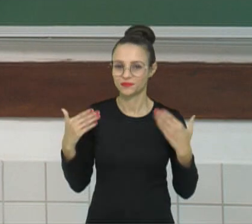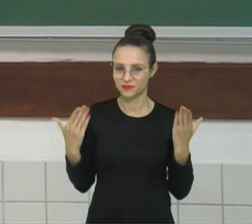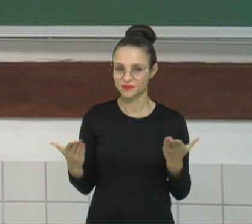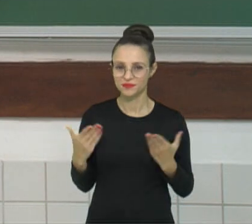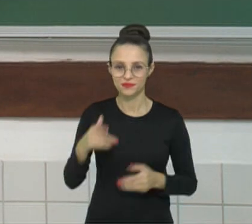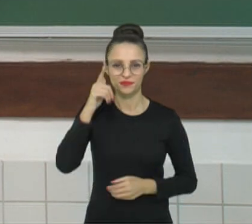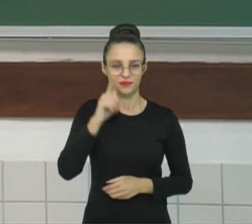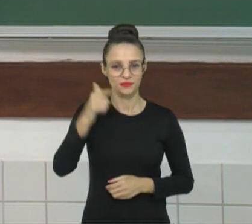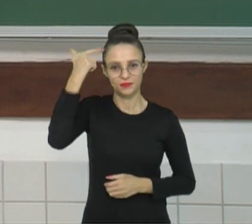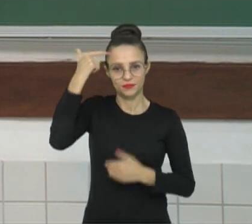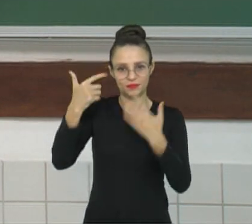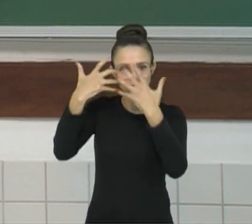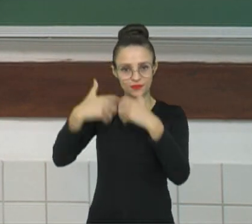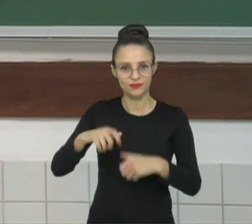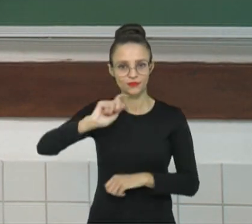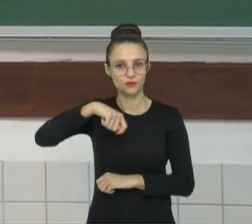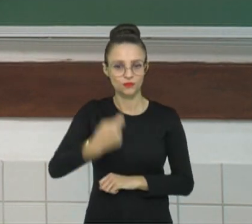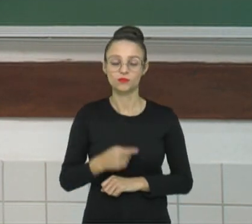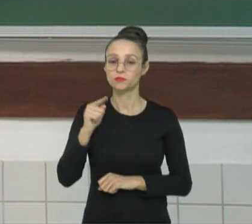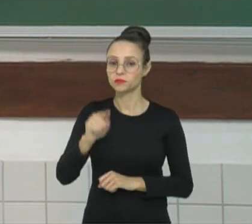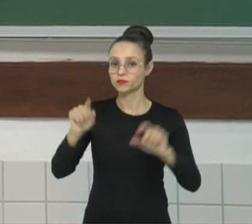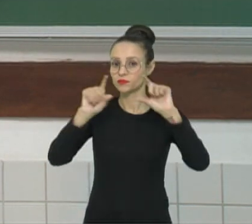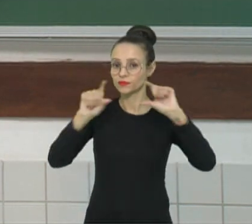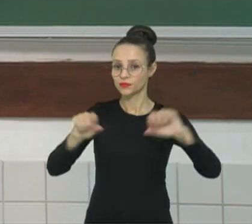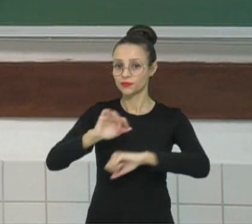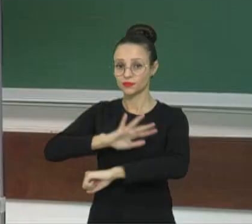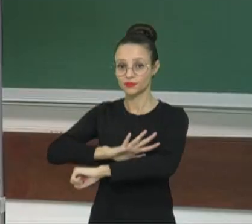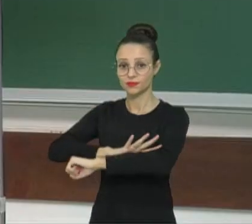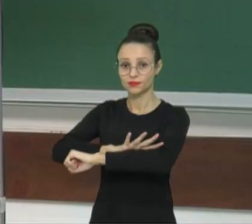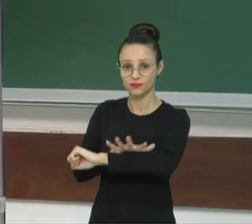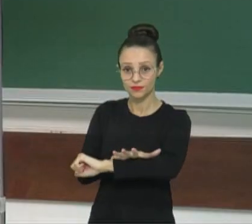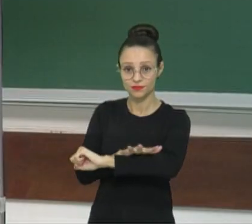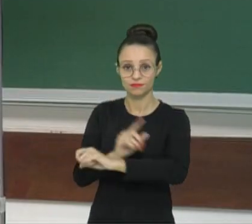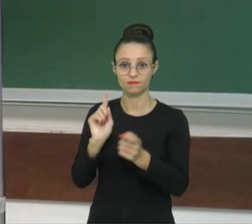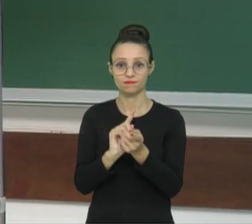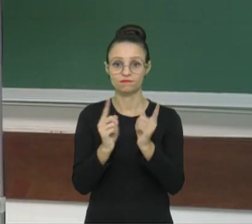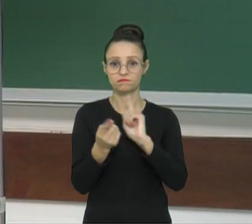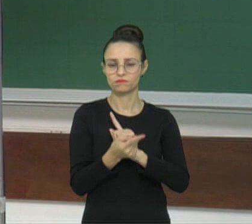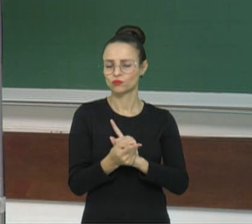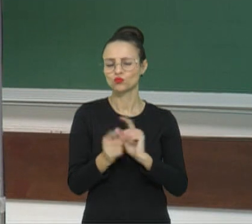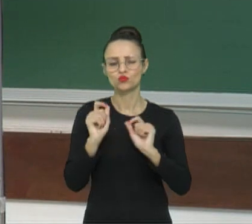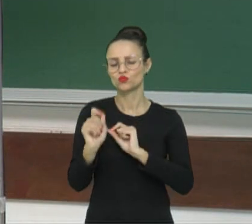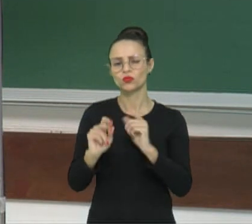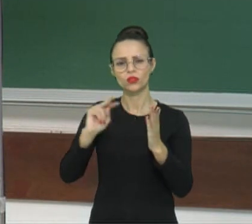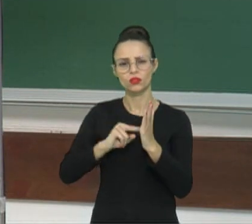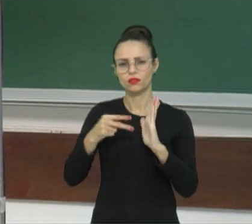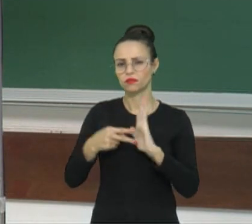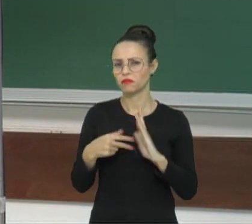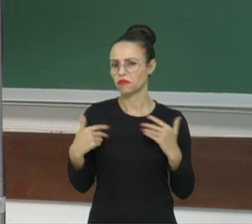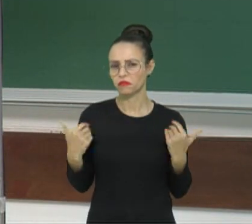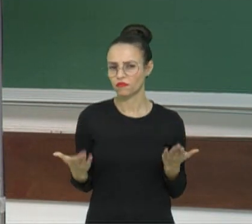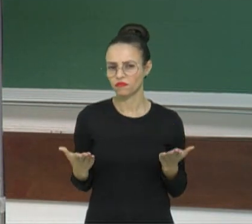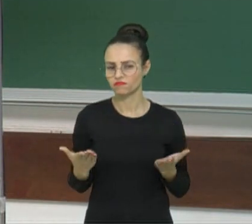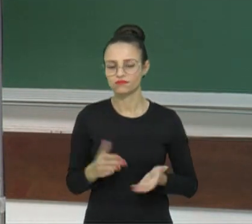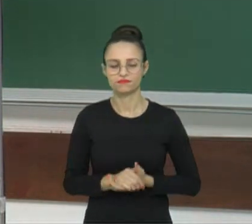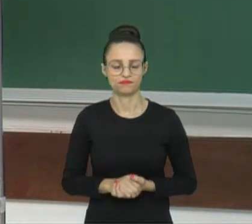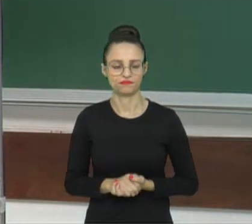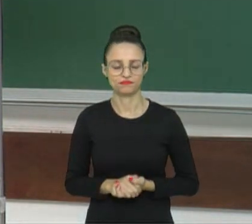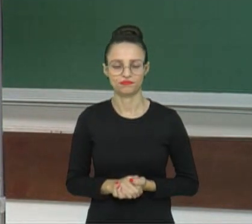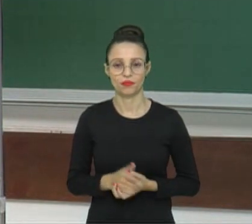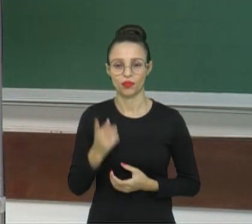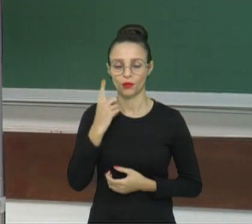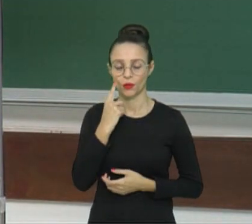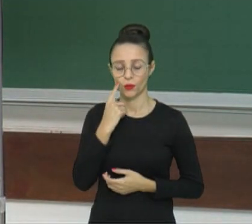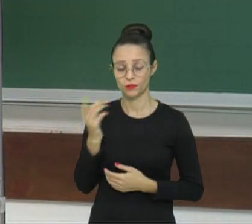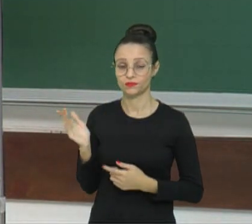Então, conseguiram pensar sobre essa expressão, racismo reverso? Que sentido ela produz nesse trecho? Olha o que eu trouxe